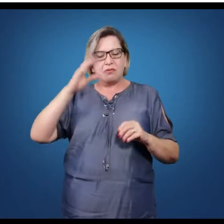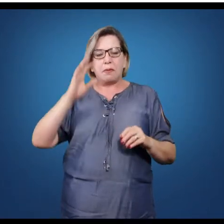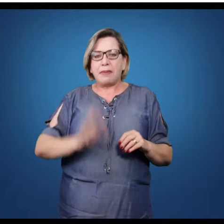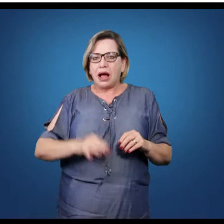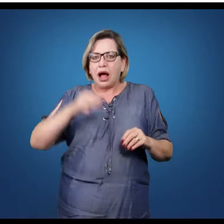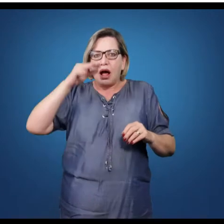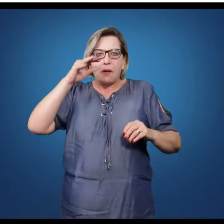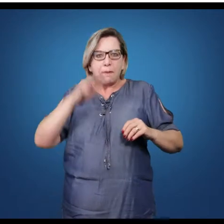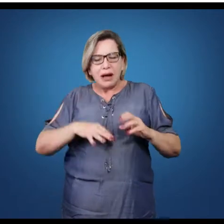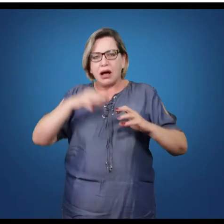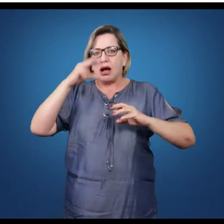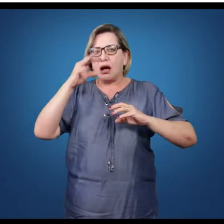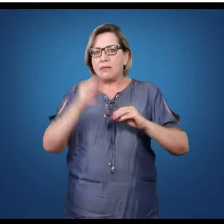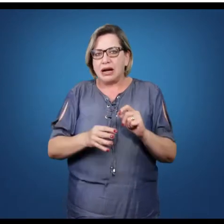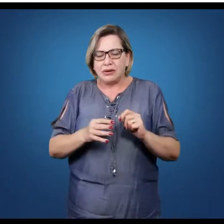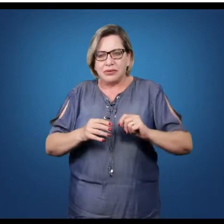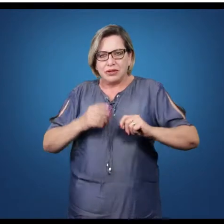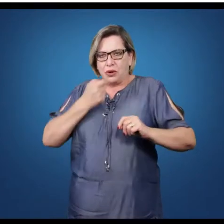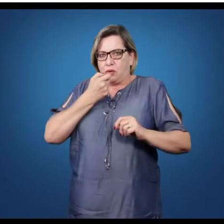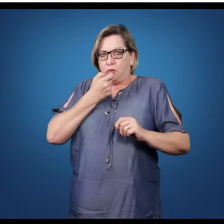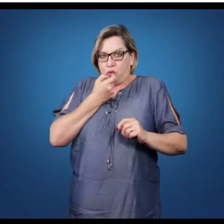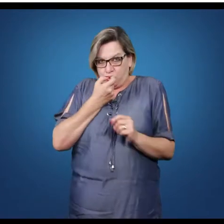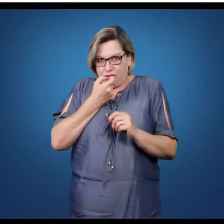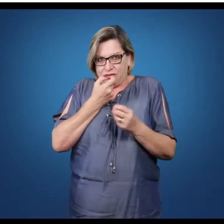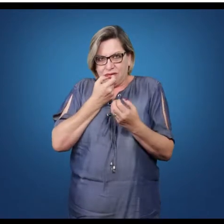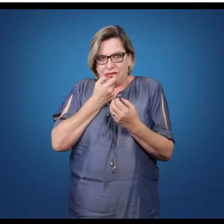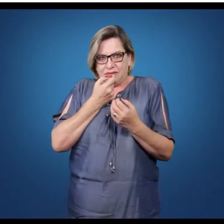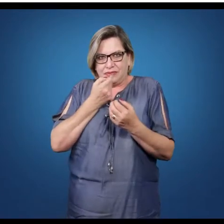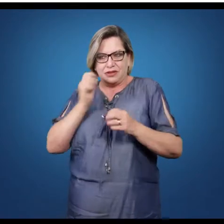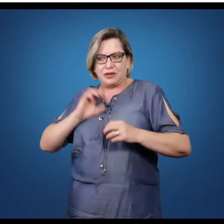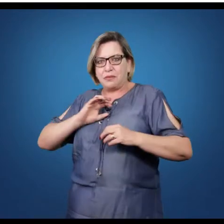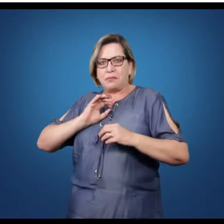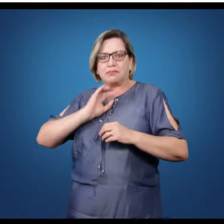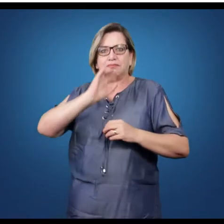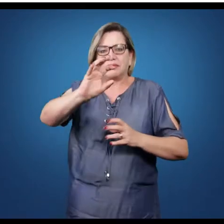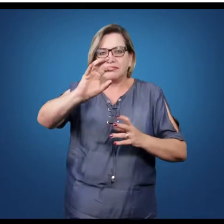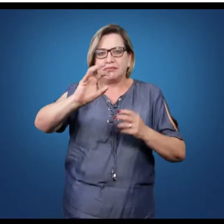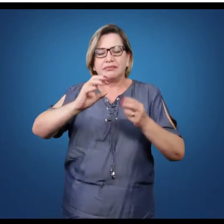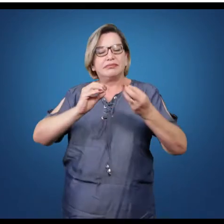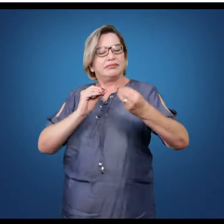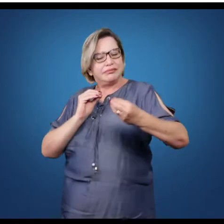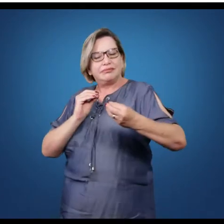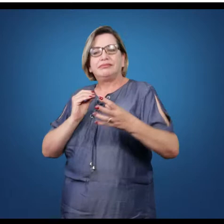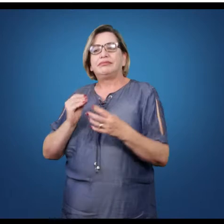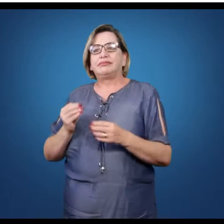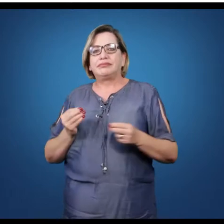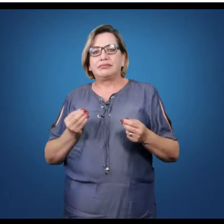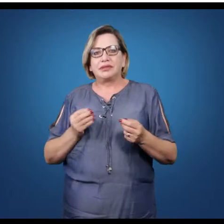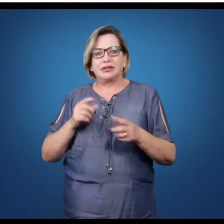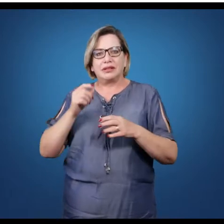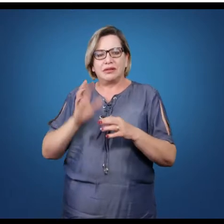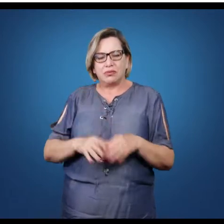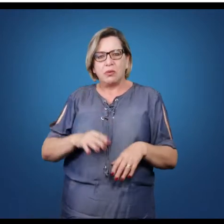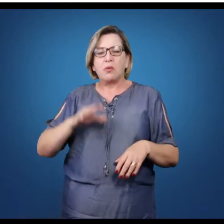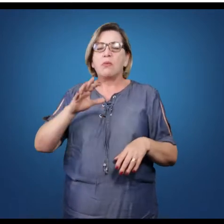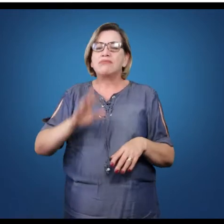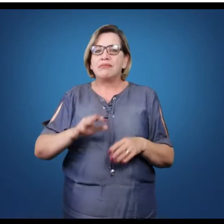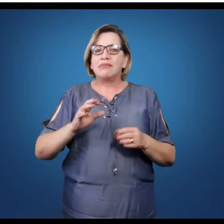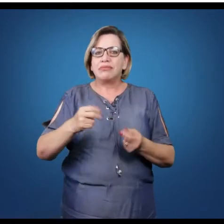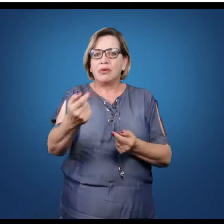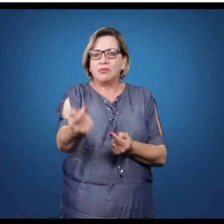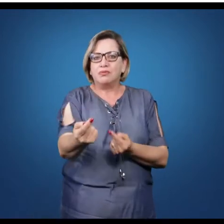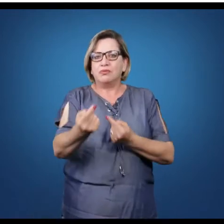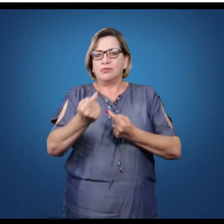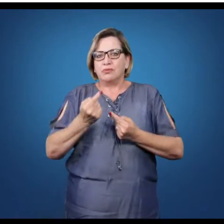bola, ao sinal e ao apito, vocês vão passar a bola para o companheiro ao lado, e esse companheiro vai continuar batendo bola.